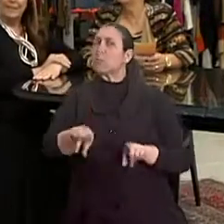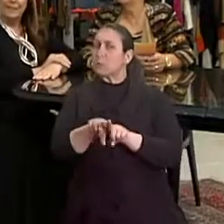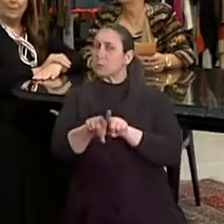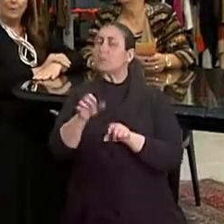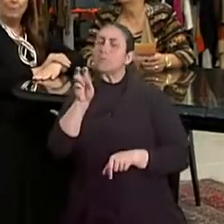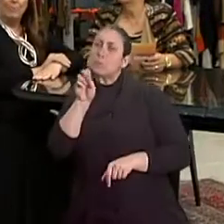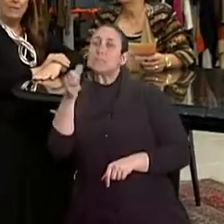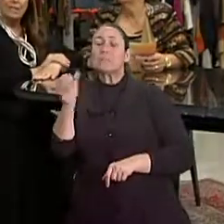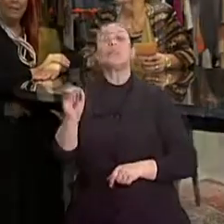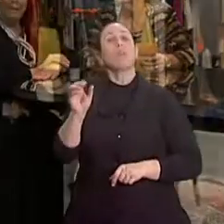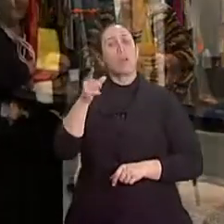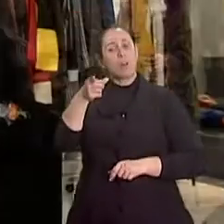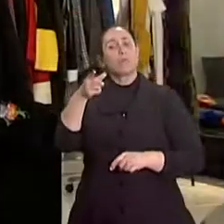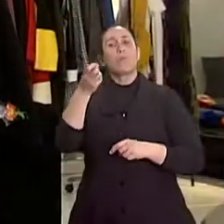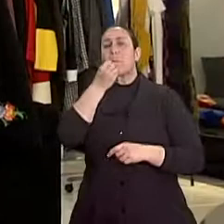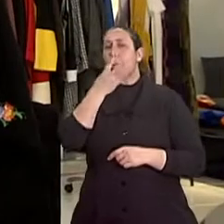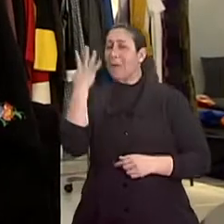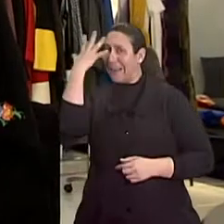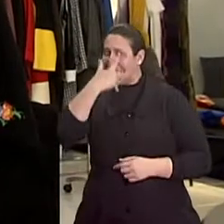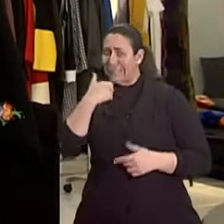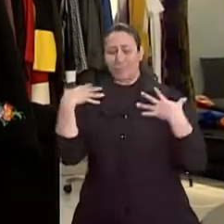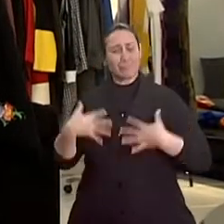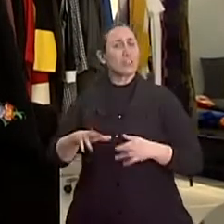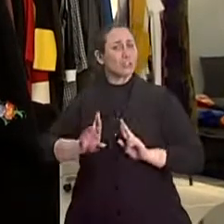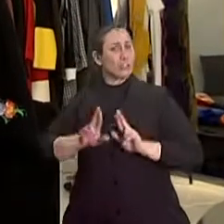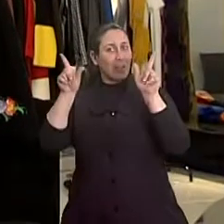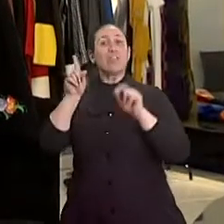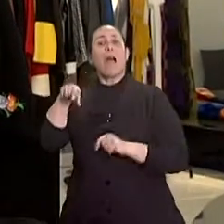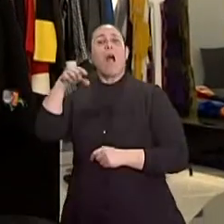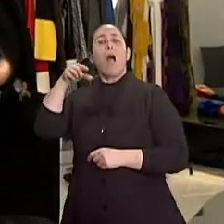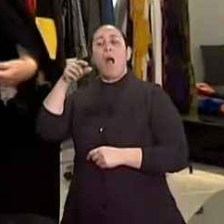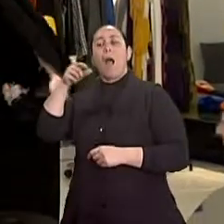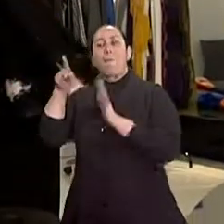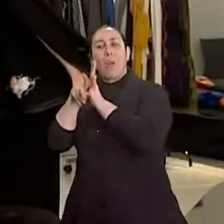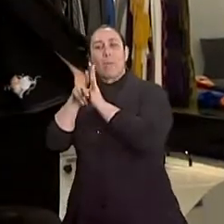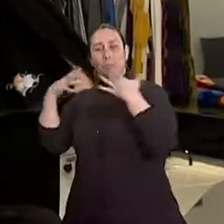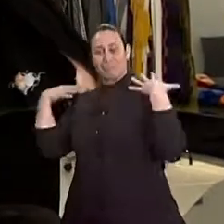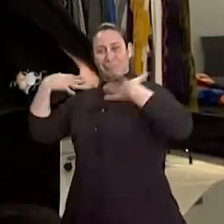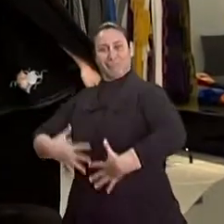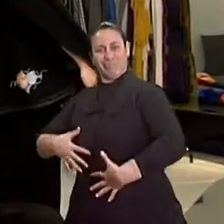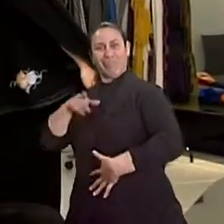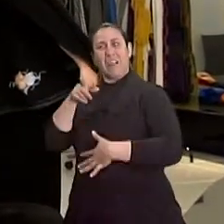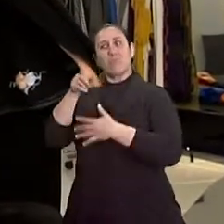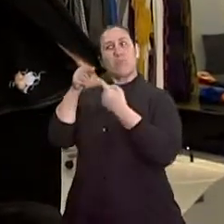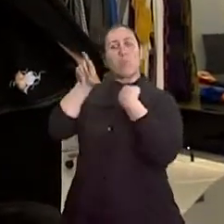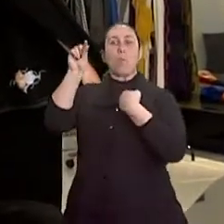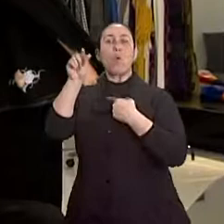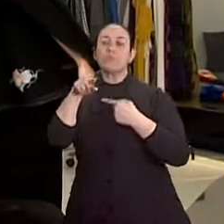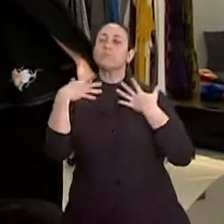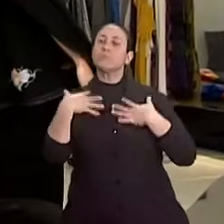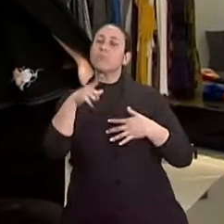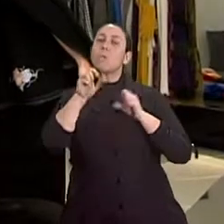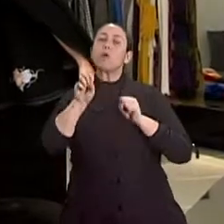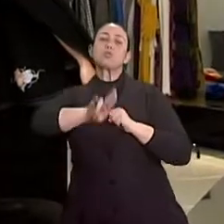Claro. Então, claro. É uma peça linda, diferente do mantô tradicional. Exatamente. Ela usa com calça, ela usa com vestido, ela usa